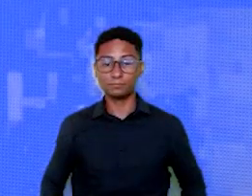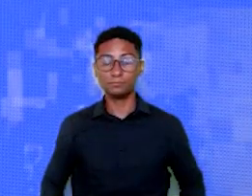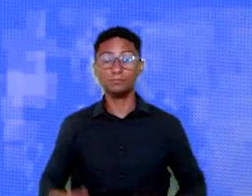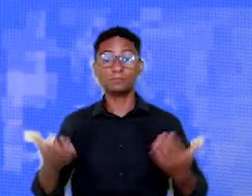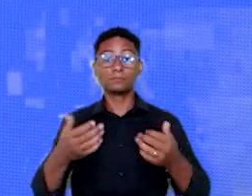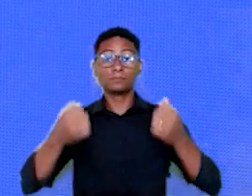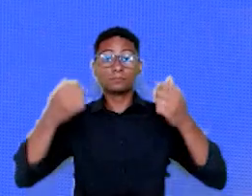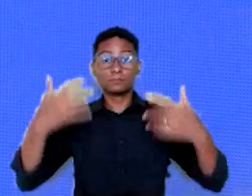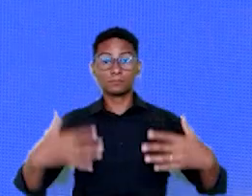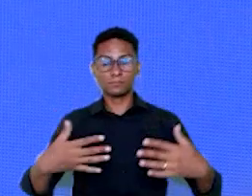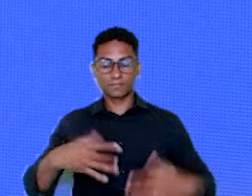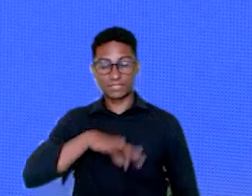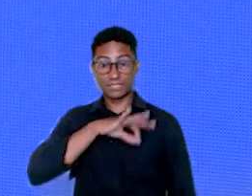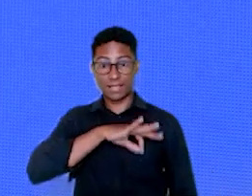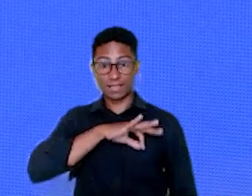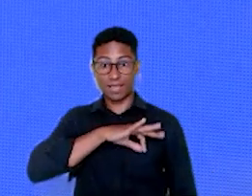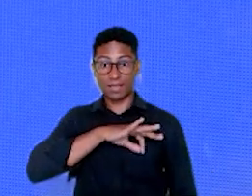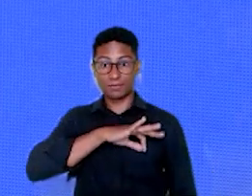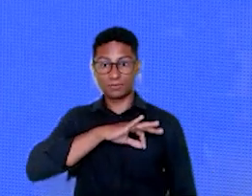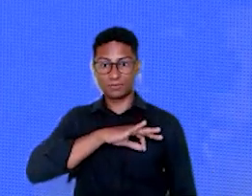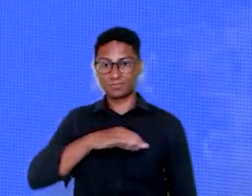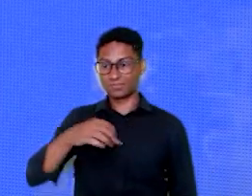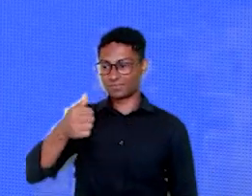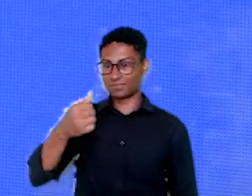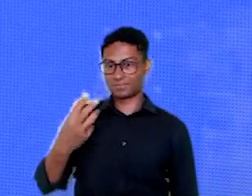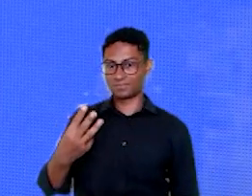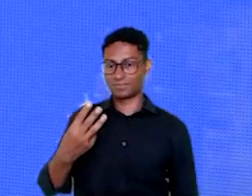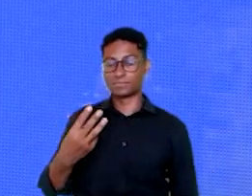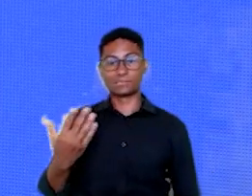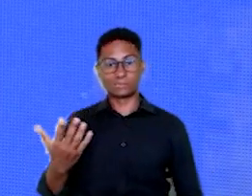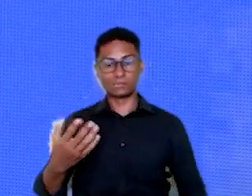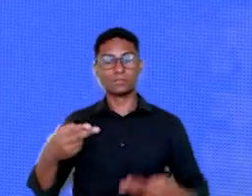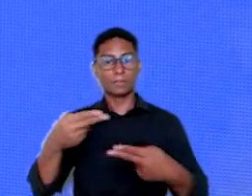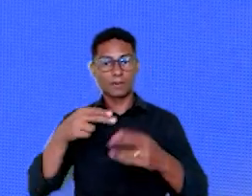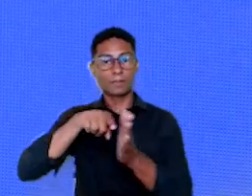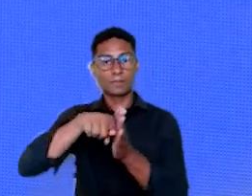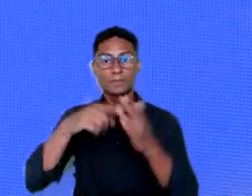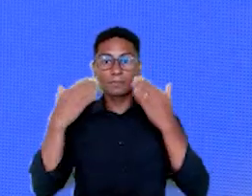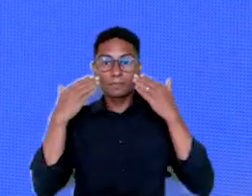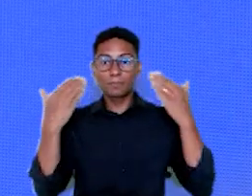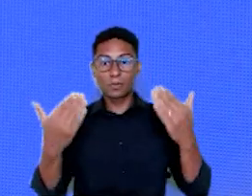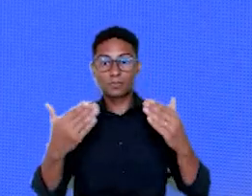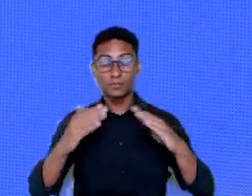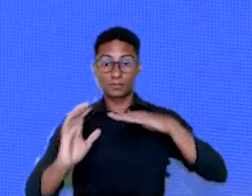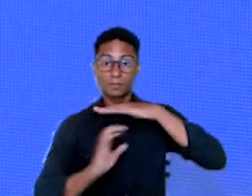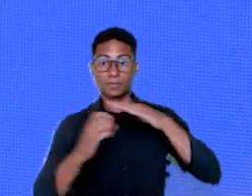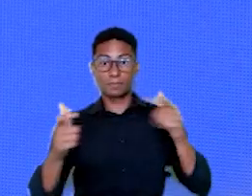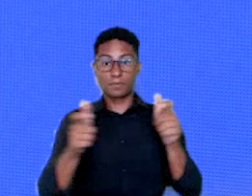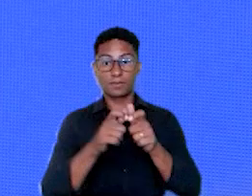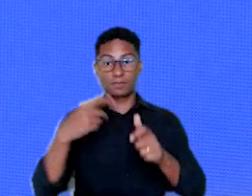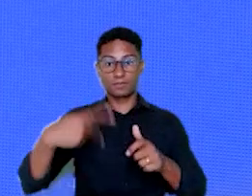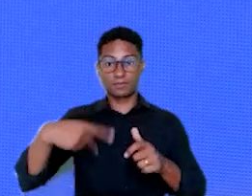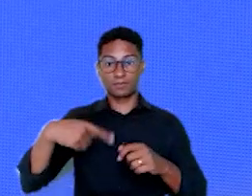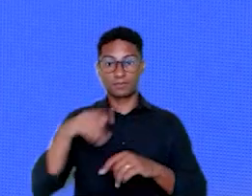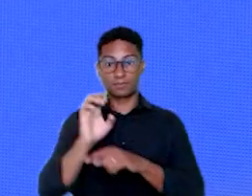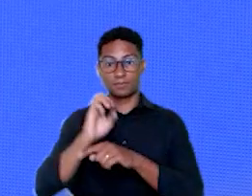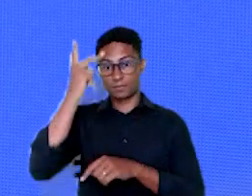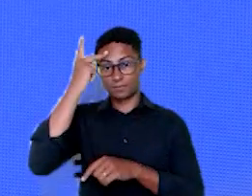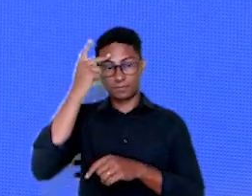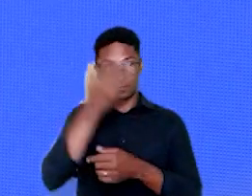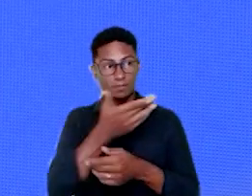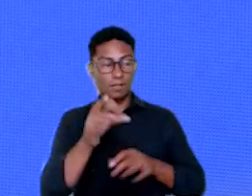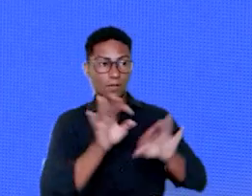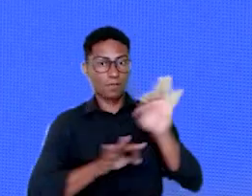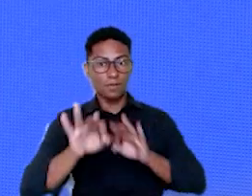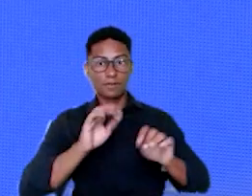13º salário. Uma pesquisa do Sebrae mostra que as micro e pequenas empresas do estado de São Paulo estão mais organizadas